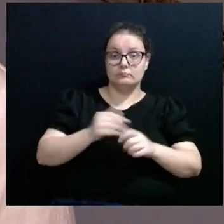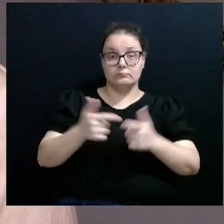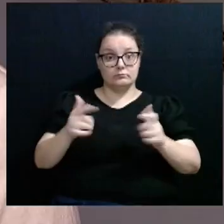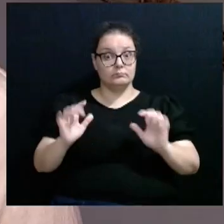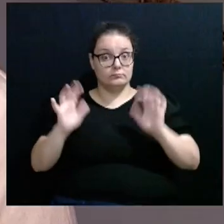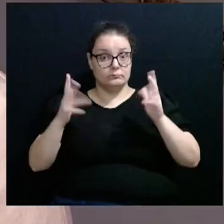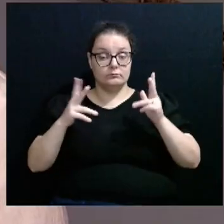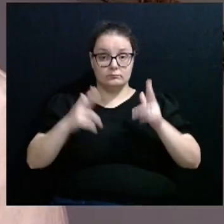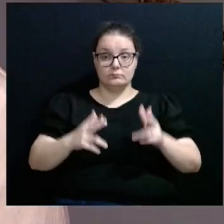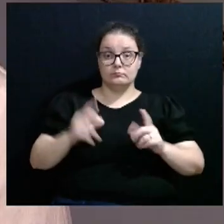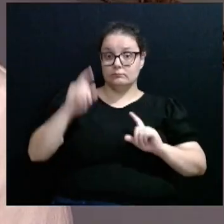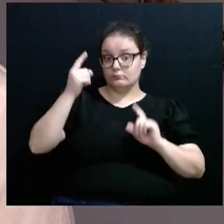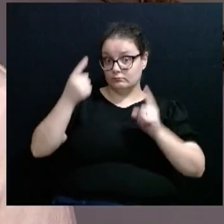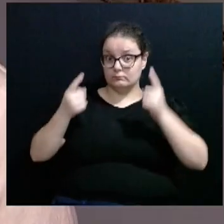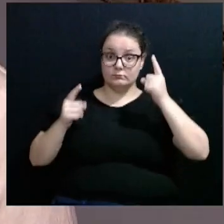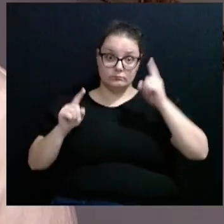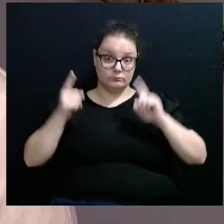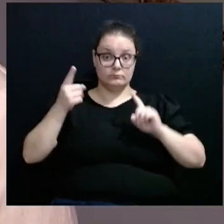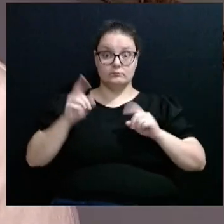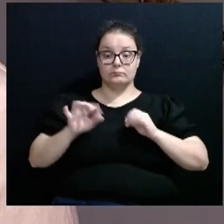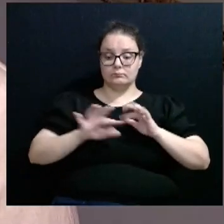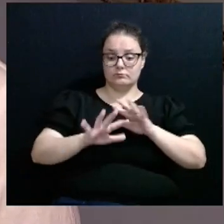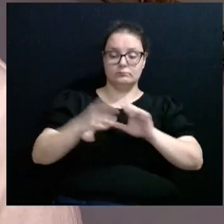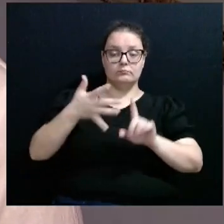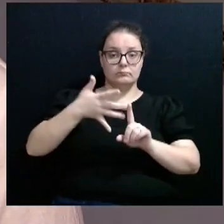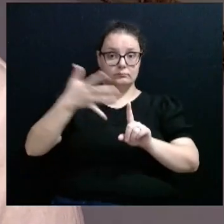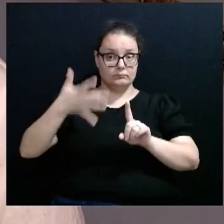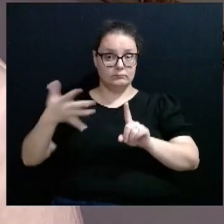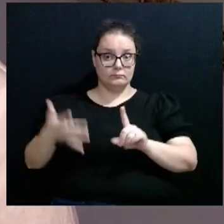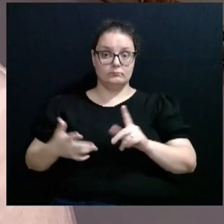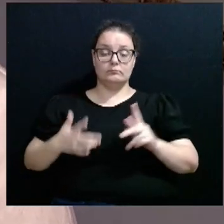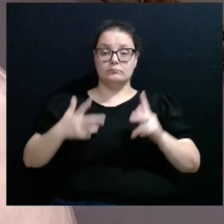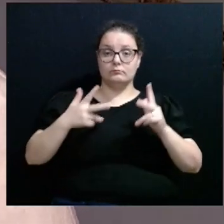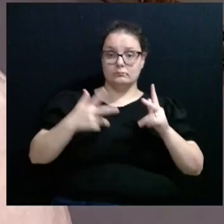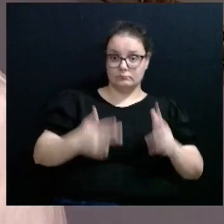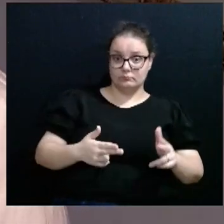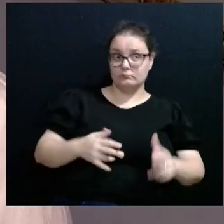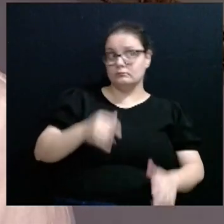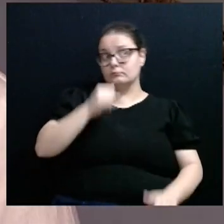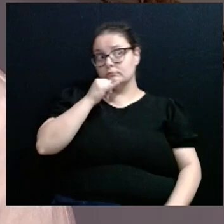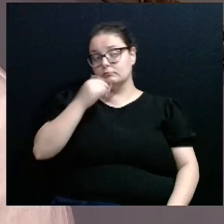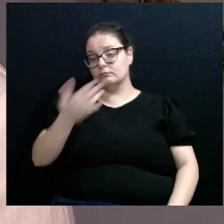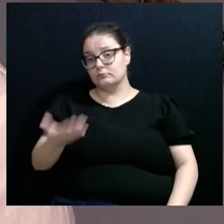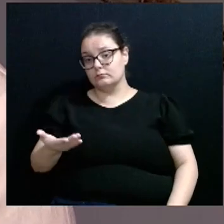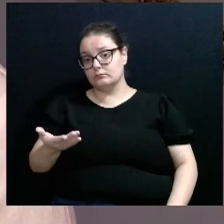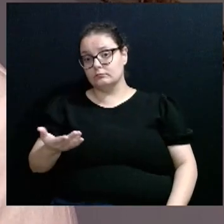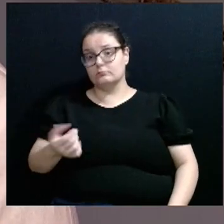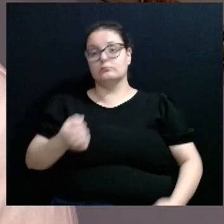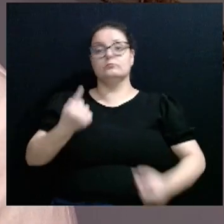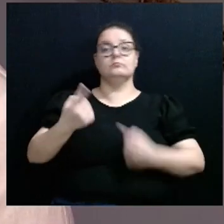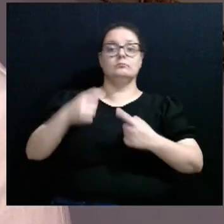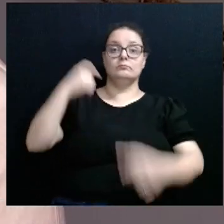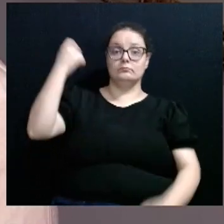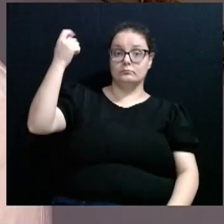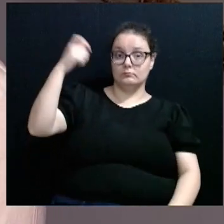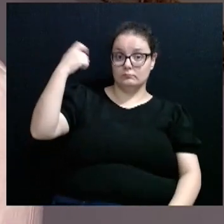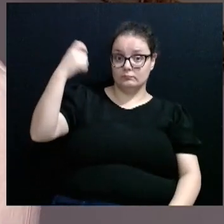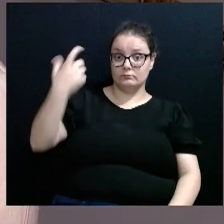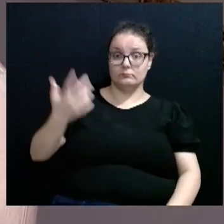Carnaval, como é a Parada LGBT, como são, por exemplo, alguns rodeios, né, essas